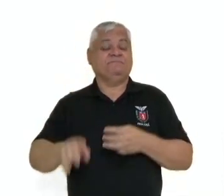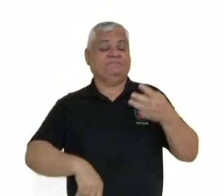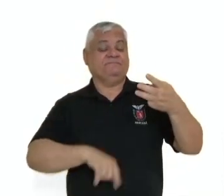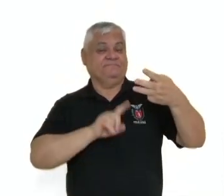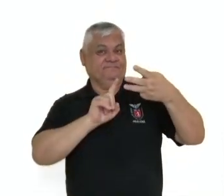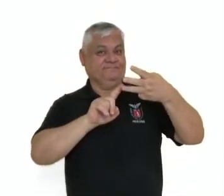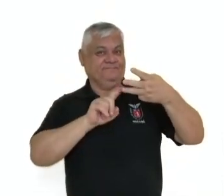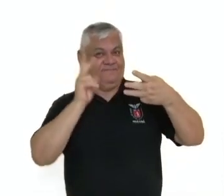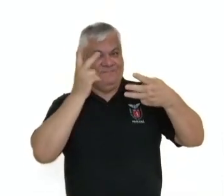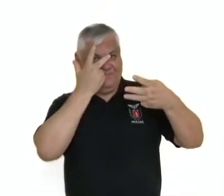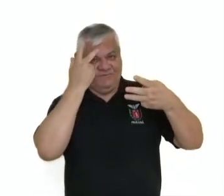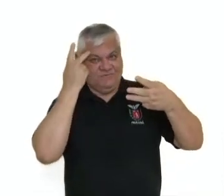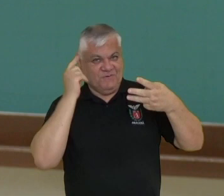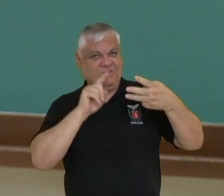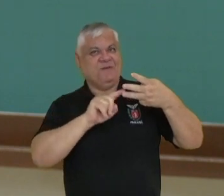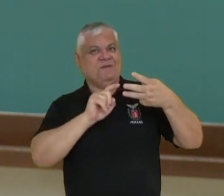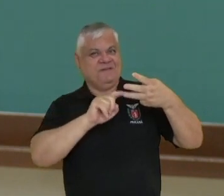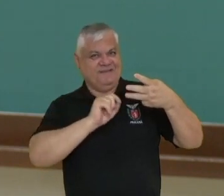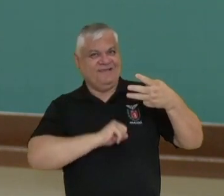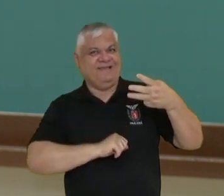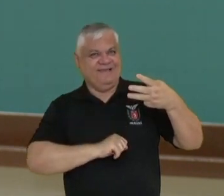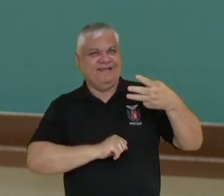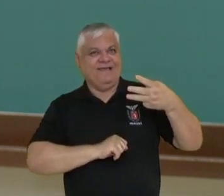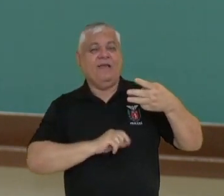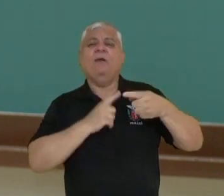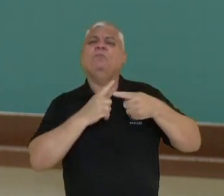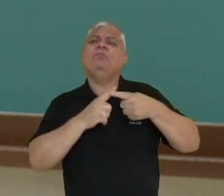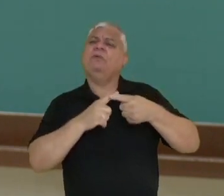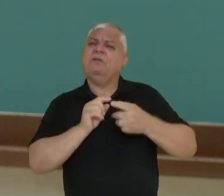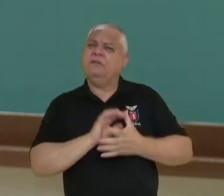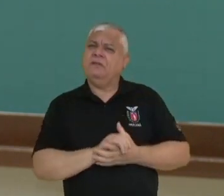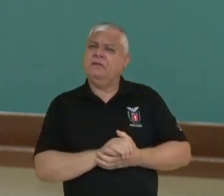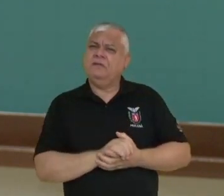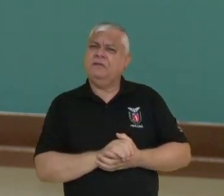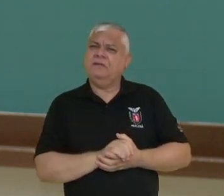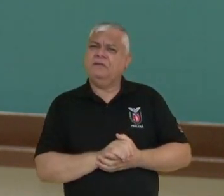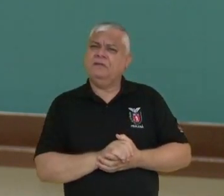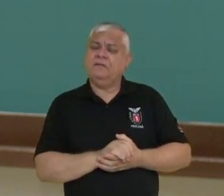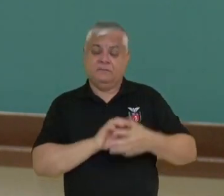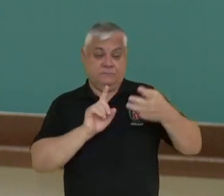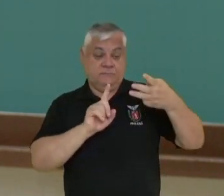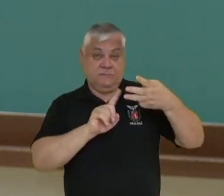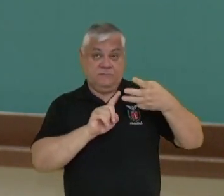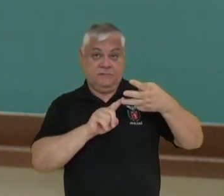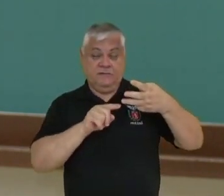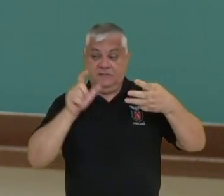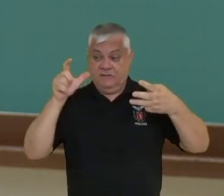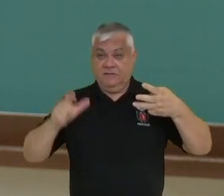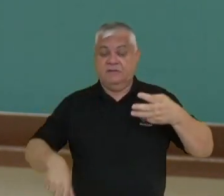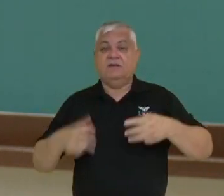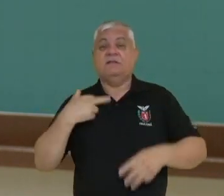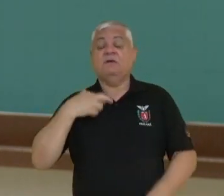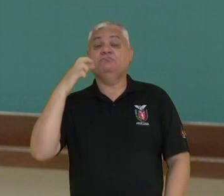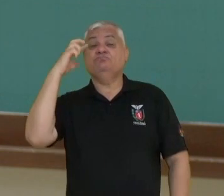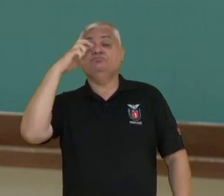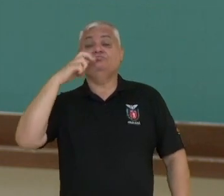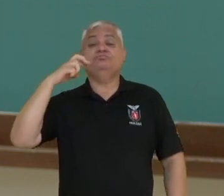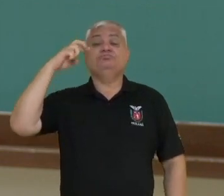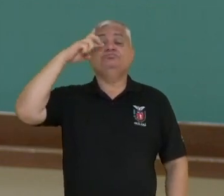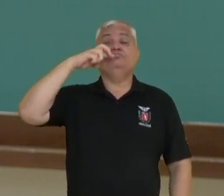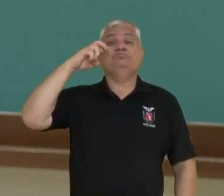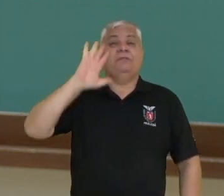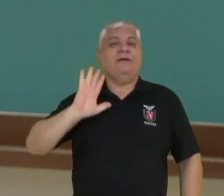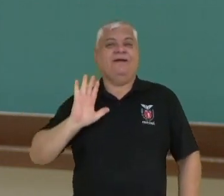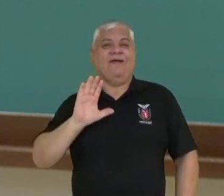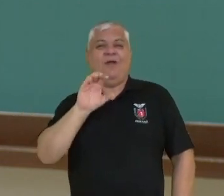em terceira pessoa. Por quê, professor? Né? Porque o narrador ele é observador. O que é